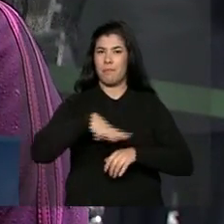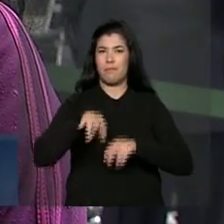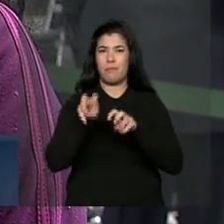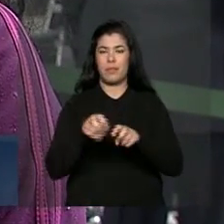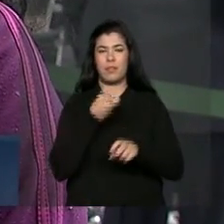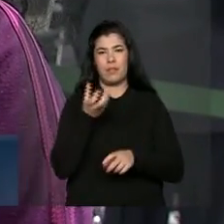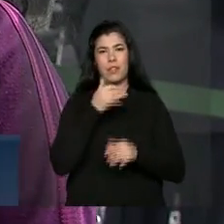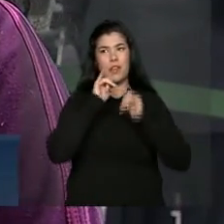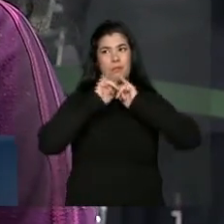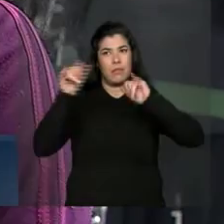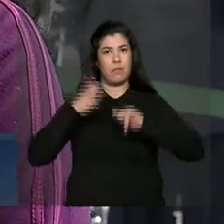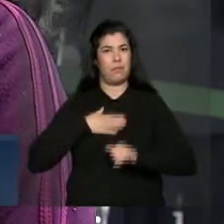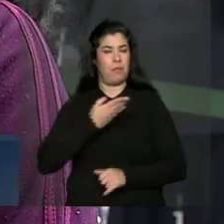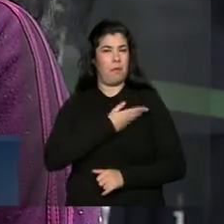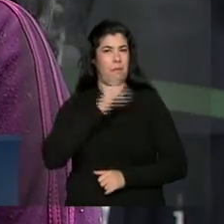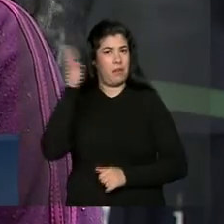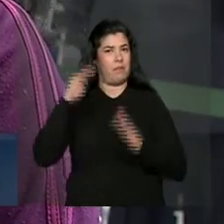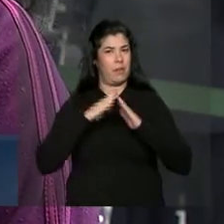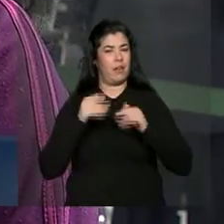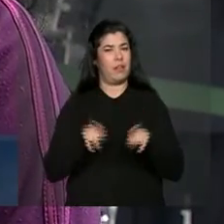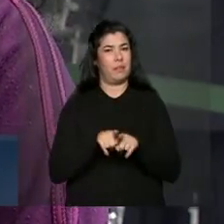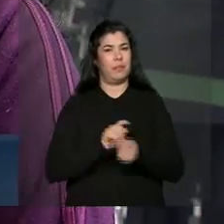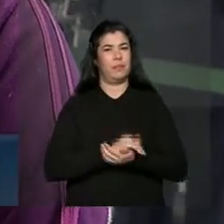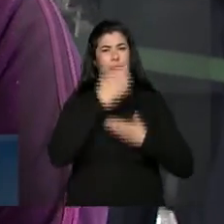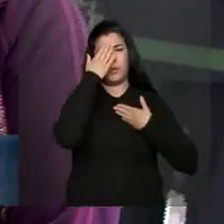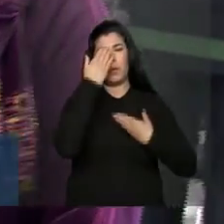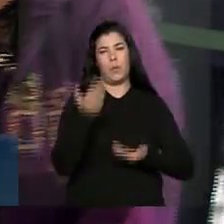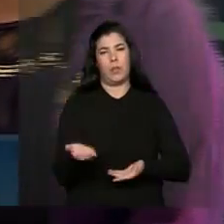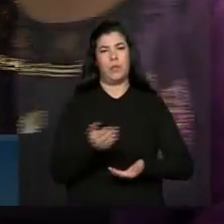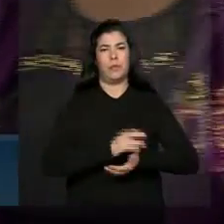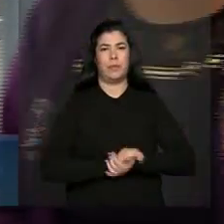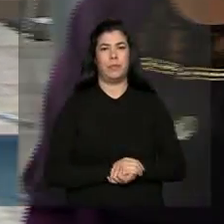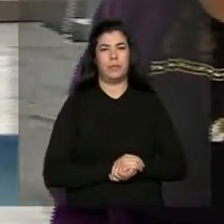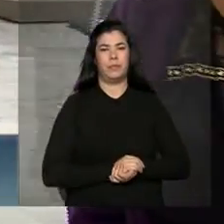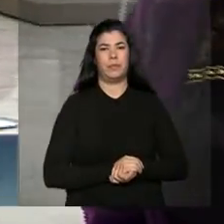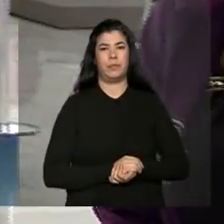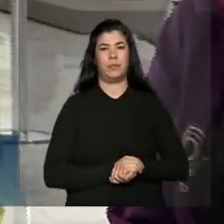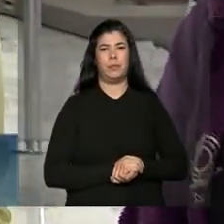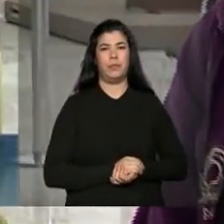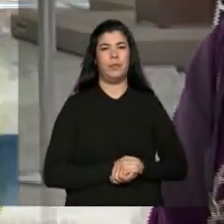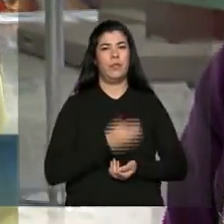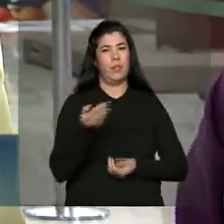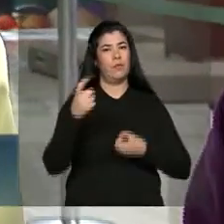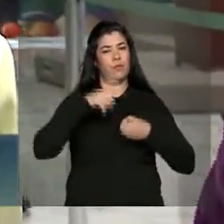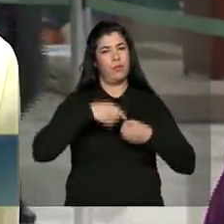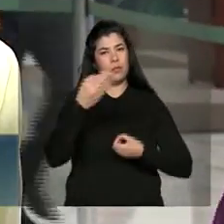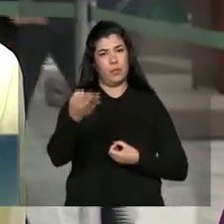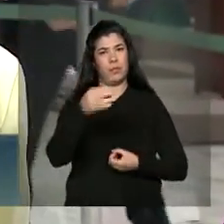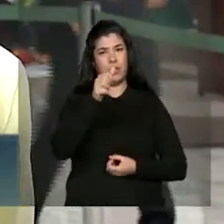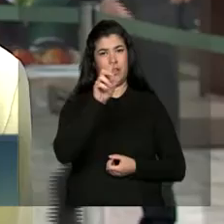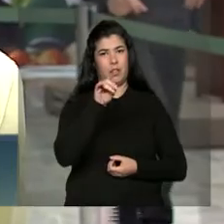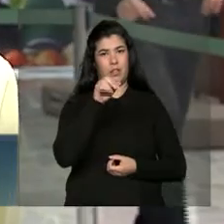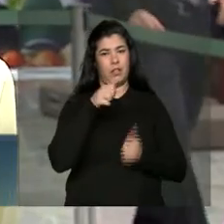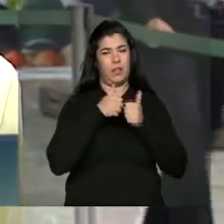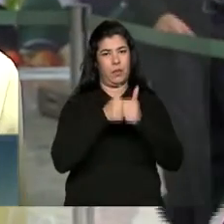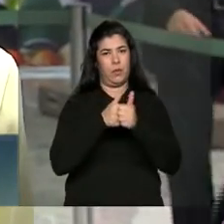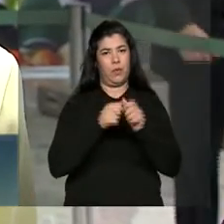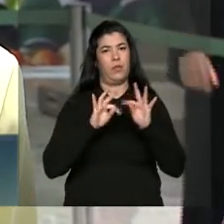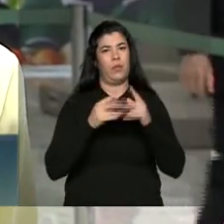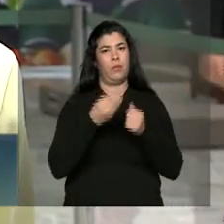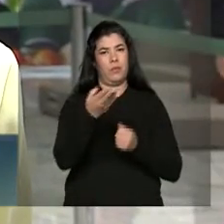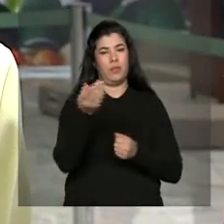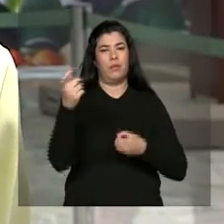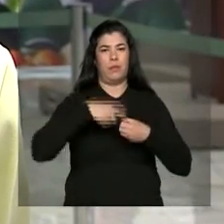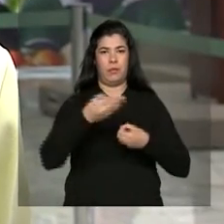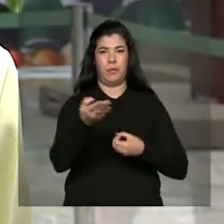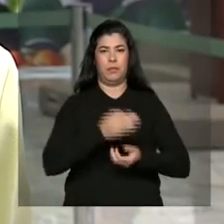levar boas notícias para os meus companheiros de lá. Ok, muito obrigada. Obrigada. Daniele, nós continuamos acompanhando tudo por aqui e voltamos com